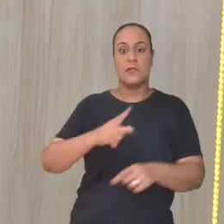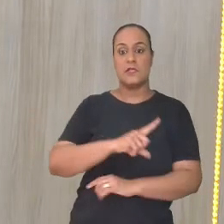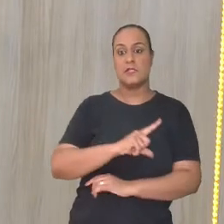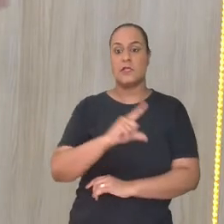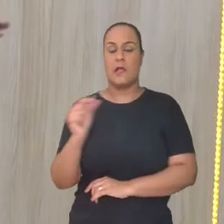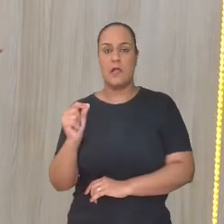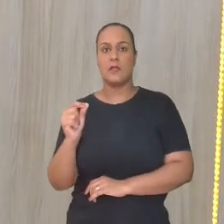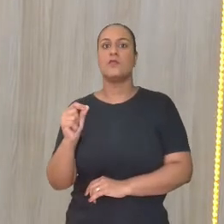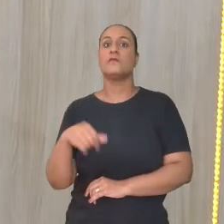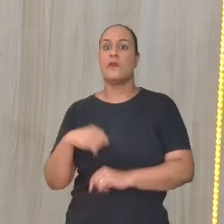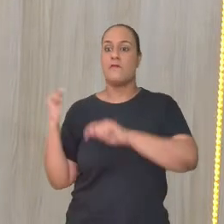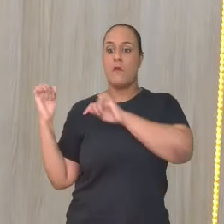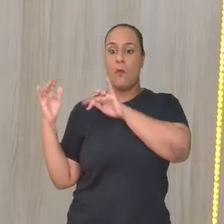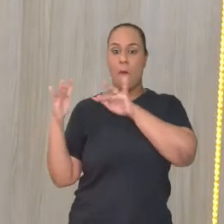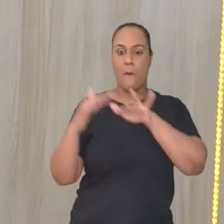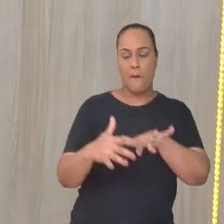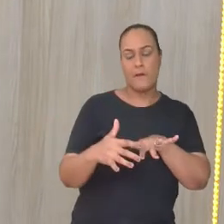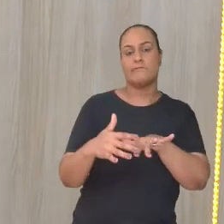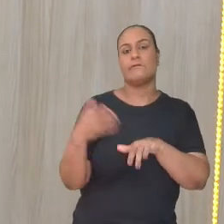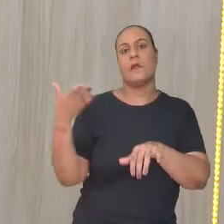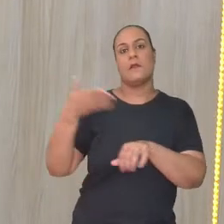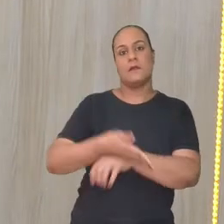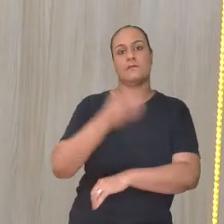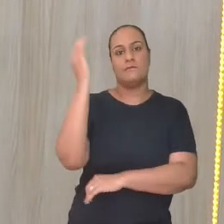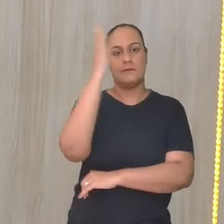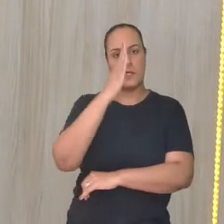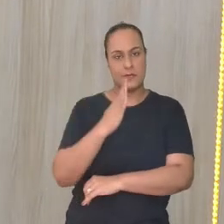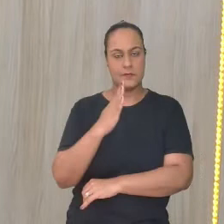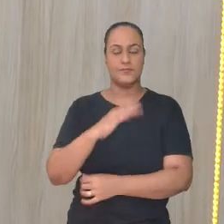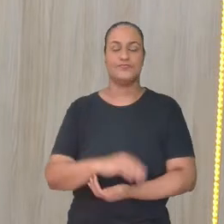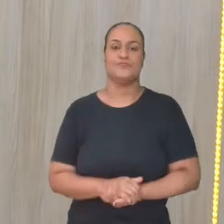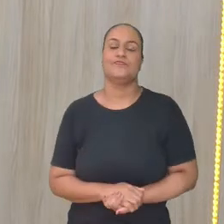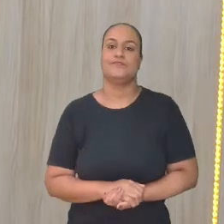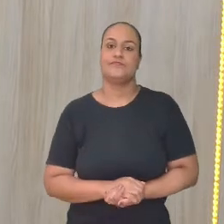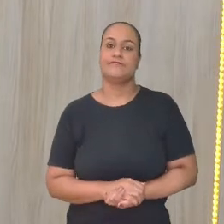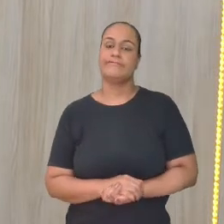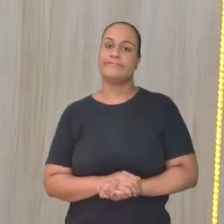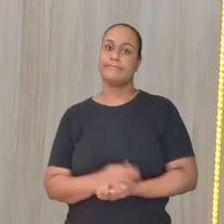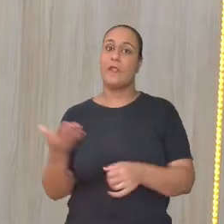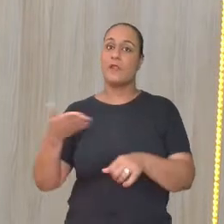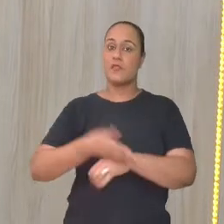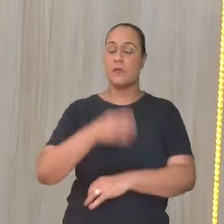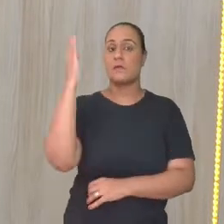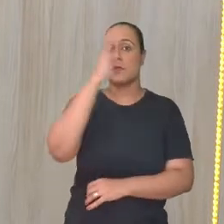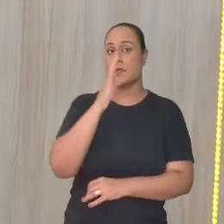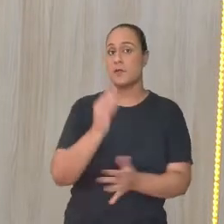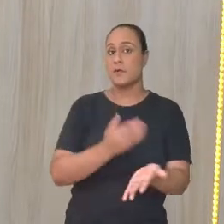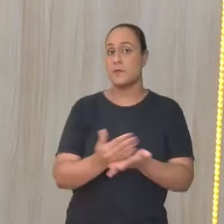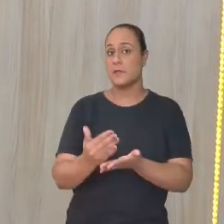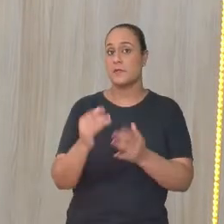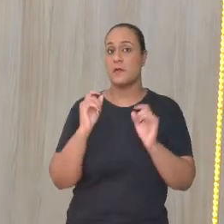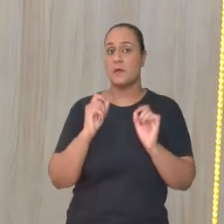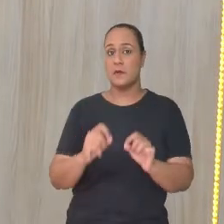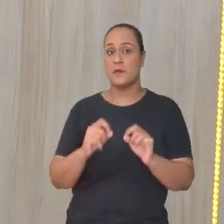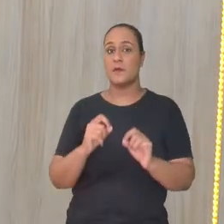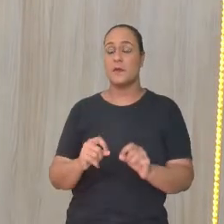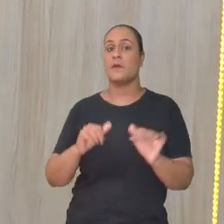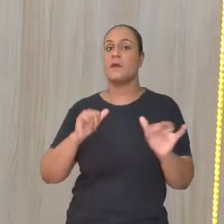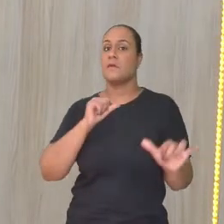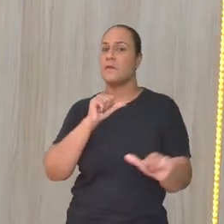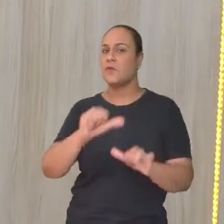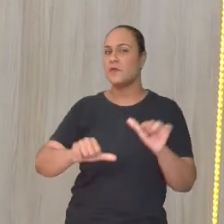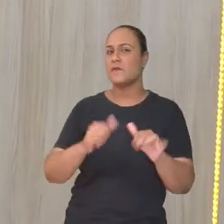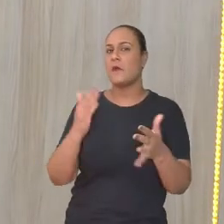veio-se embora aqui para o Brasil, certo? Então, chegando aqui, né, eles começaram a